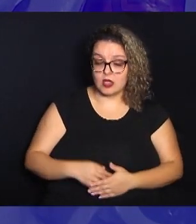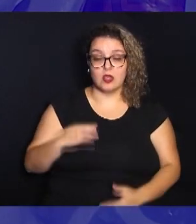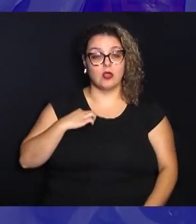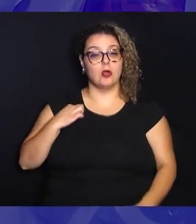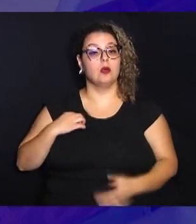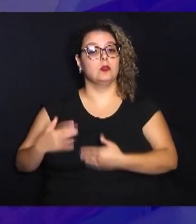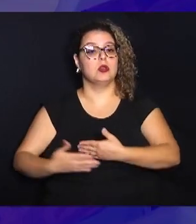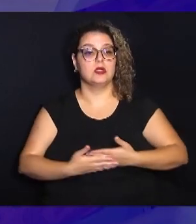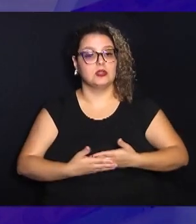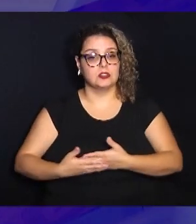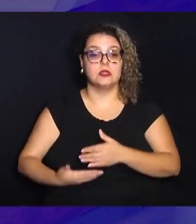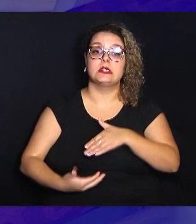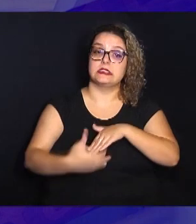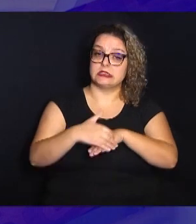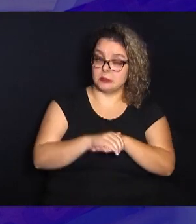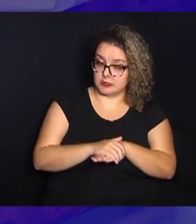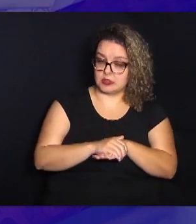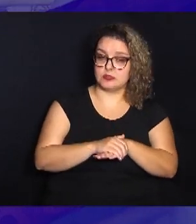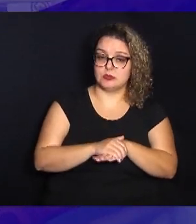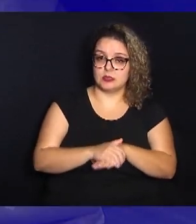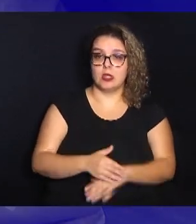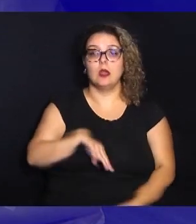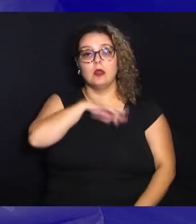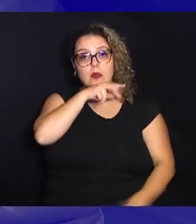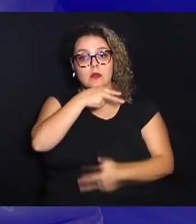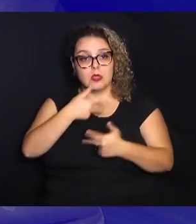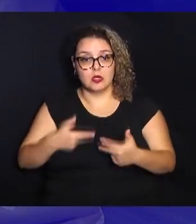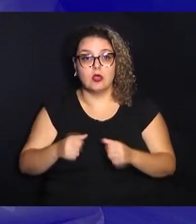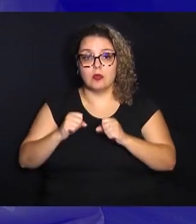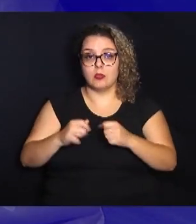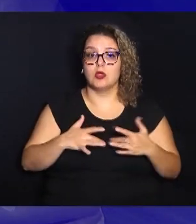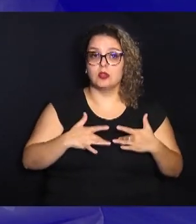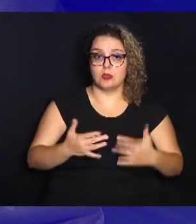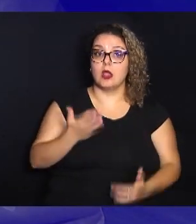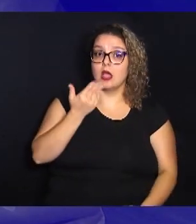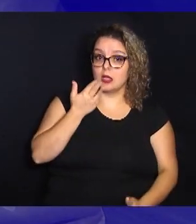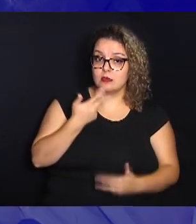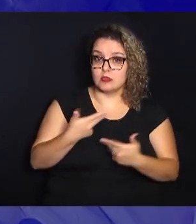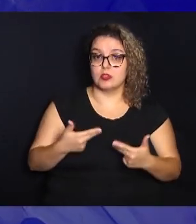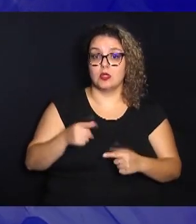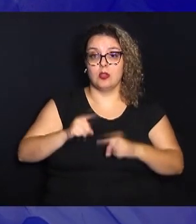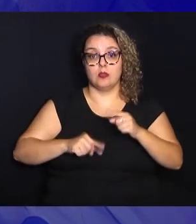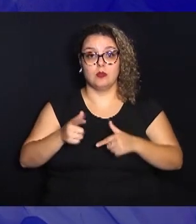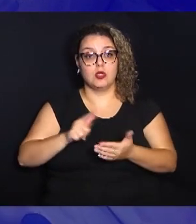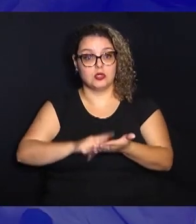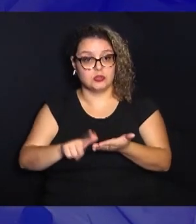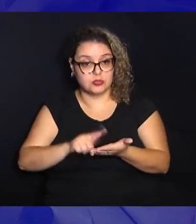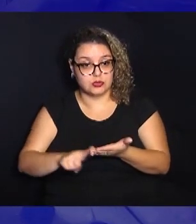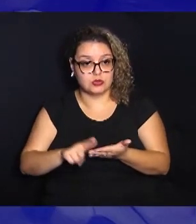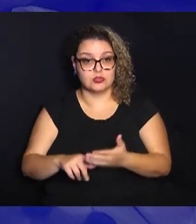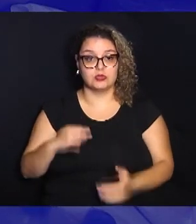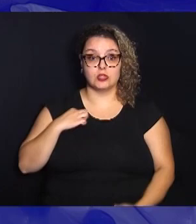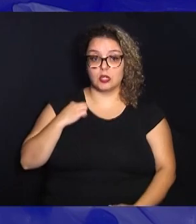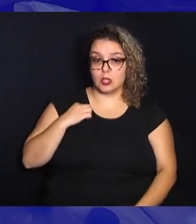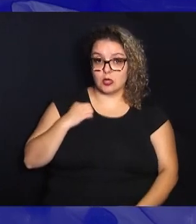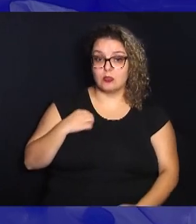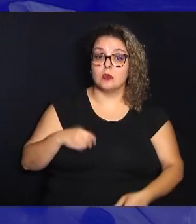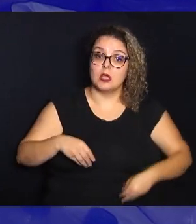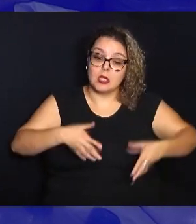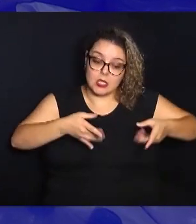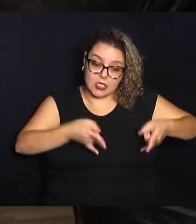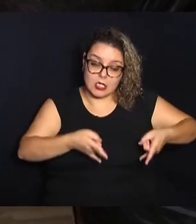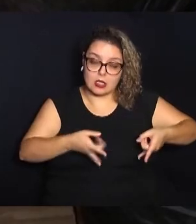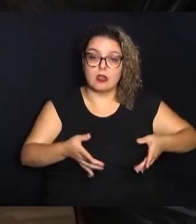rou roupas de bebês e sapatos para os animais você pode doar ração produto de limpeza roupinhas e